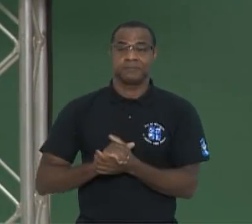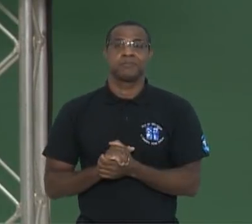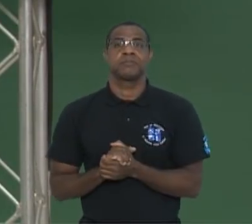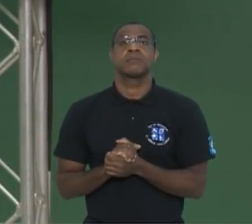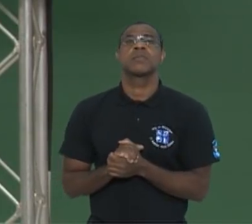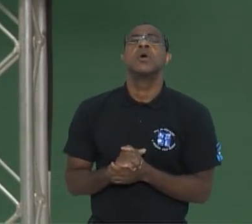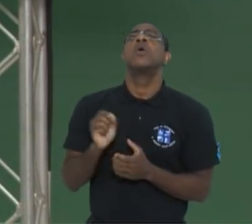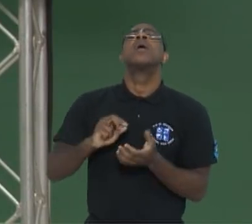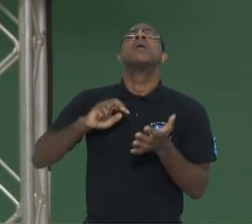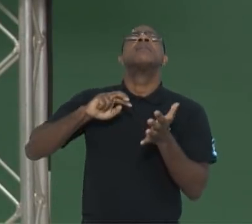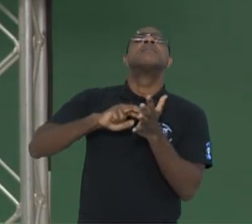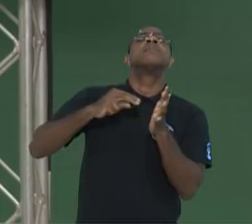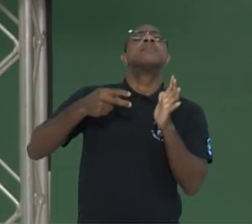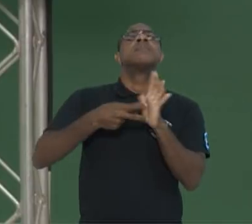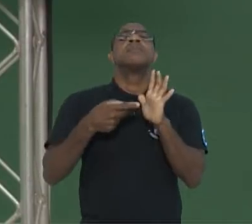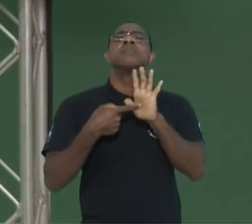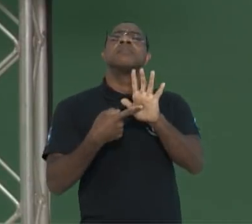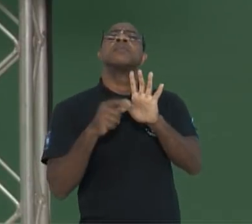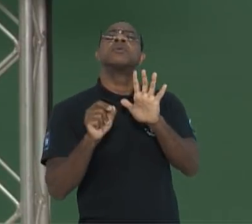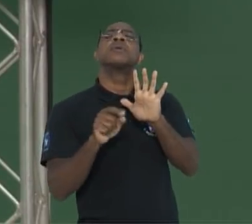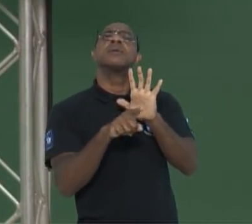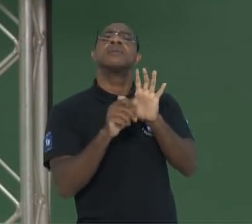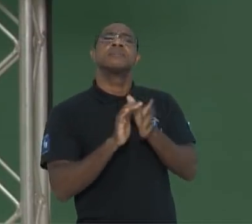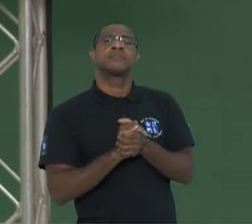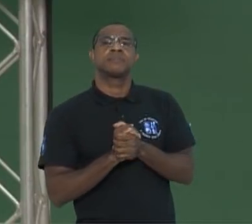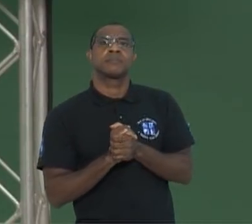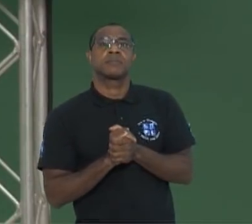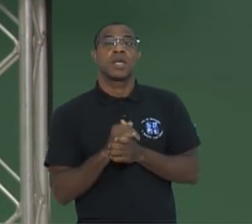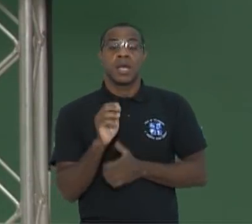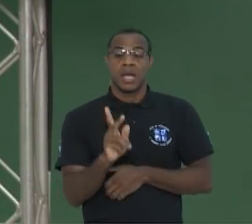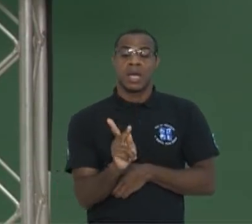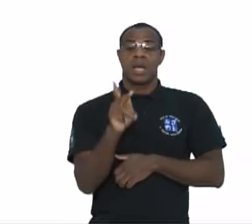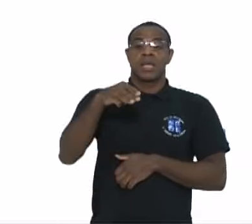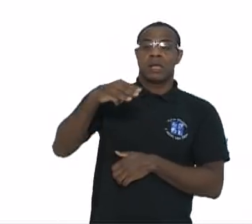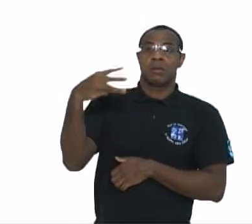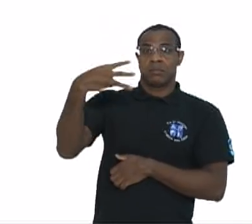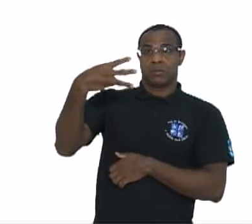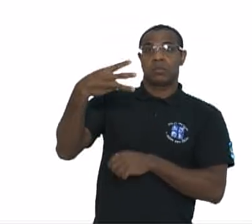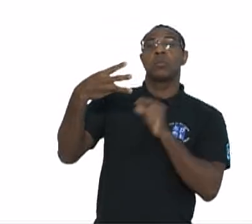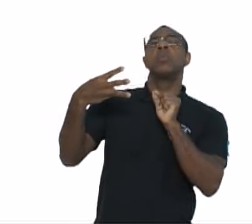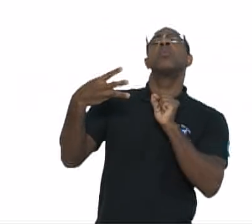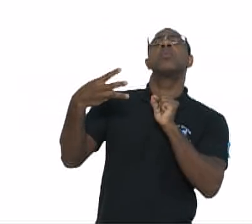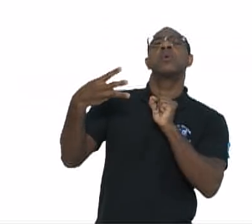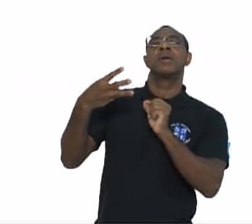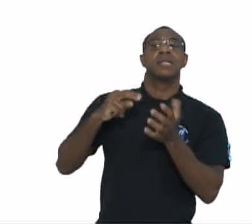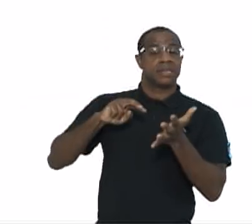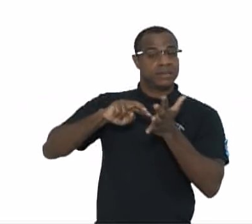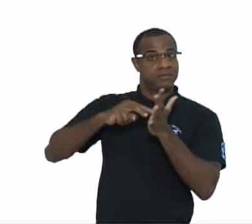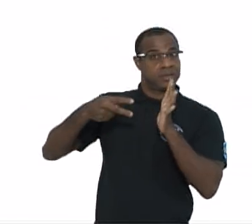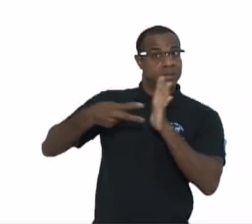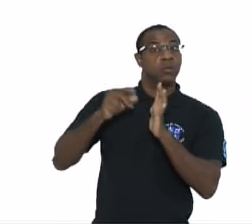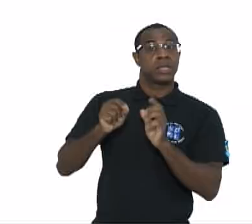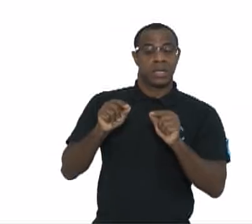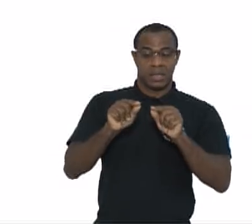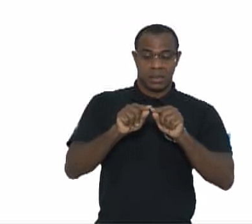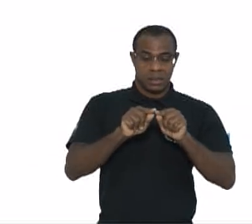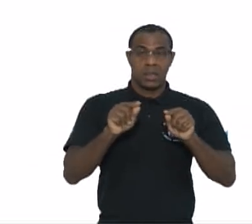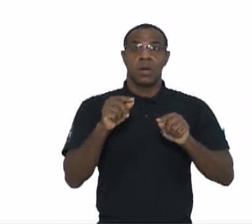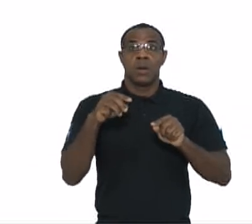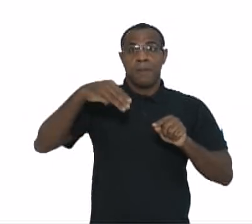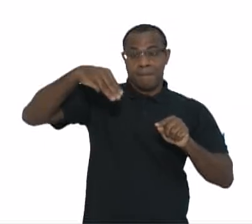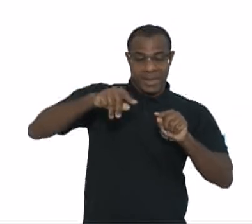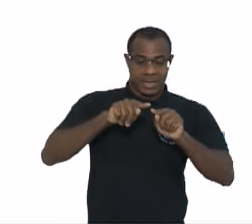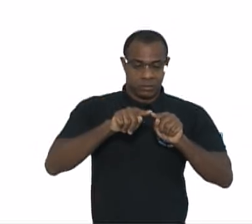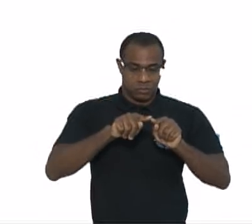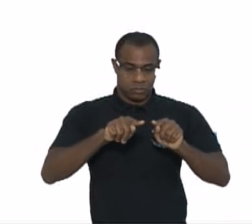que representa aqui o nosso quilômetro cúbico? Significa, em relação ao metro, 1 quilômetro